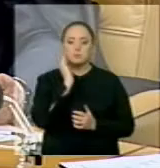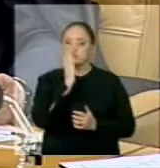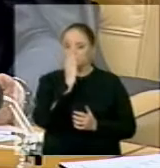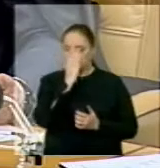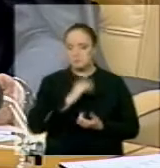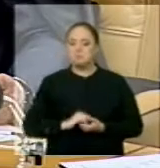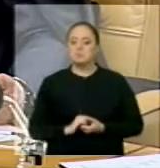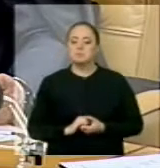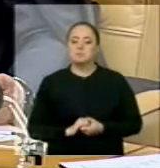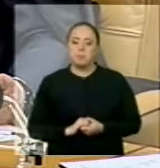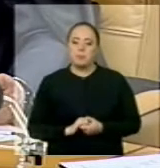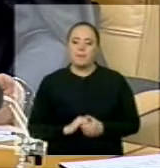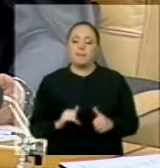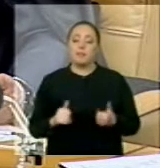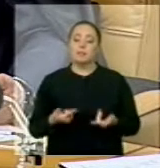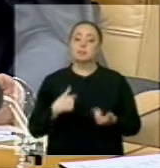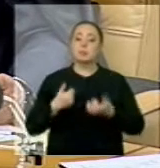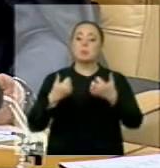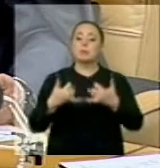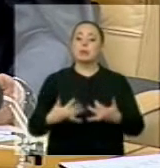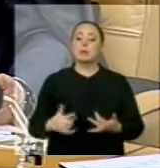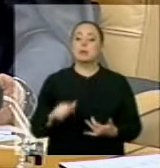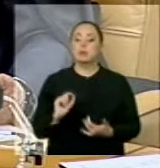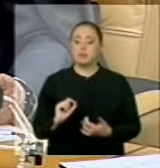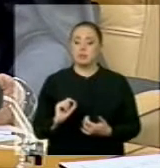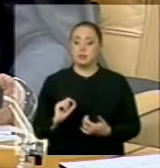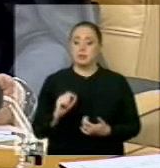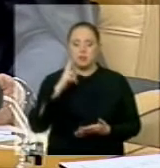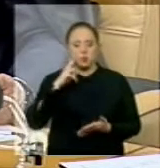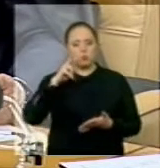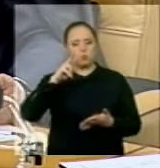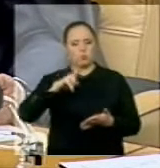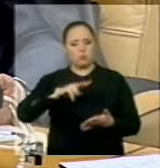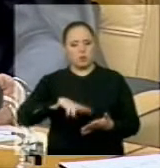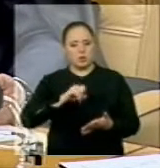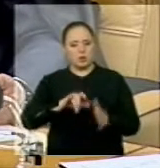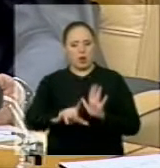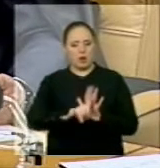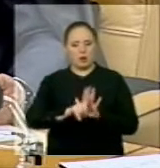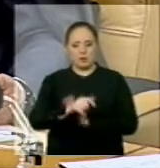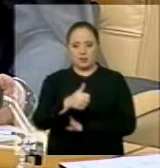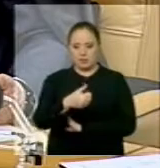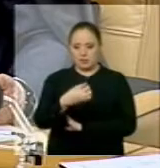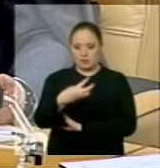nesta circunstância preliminar é que a superveniência desta Lei